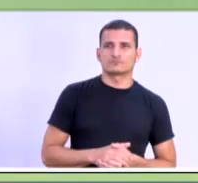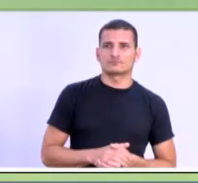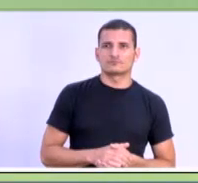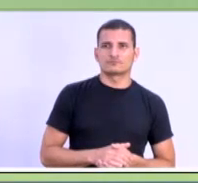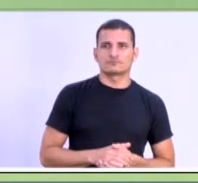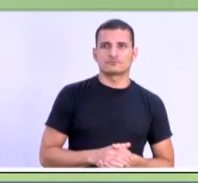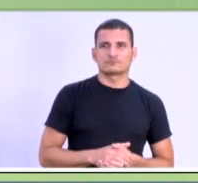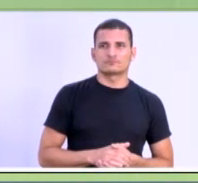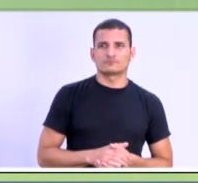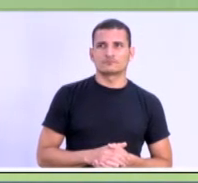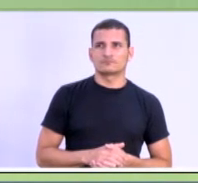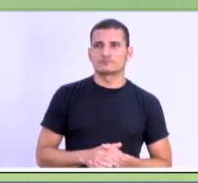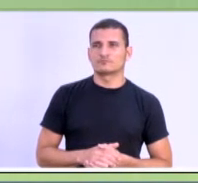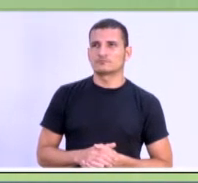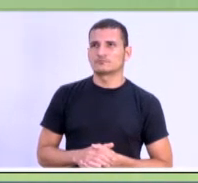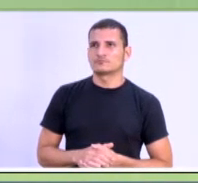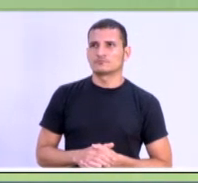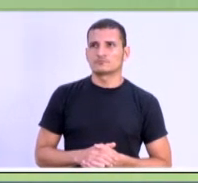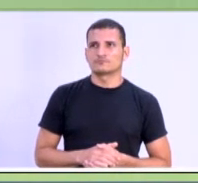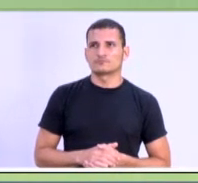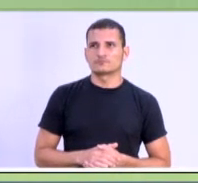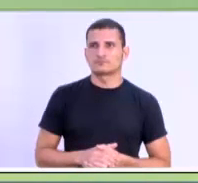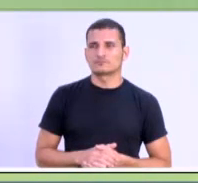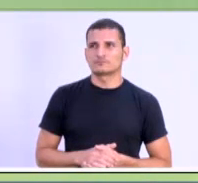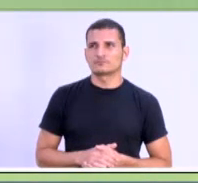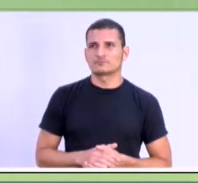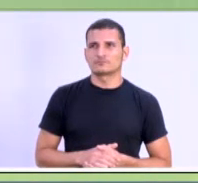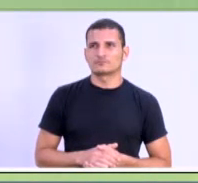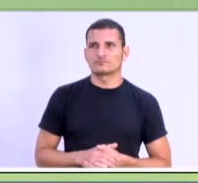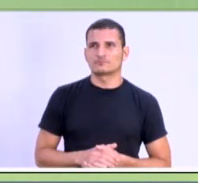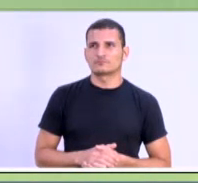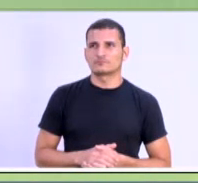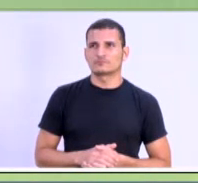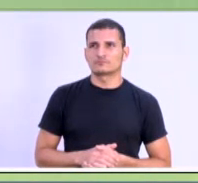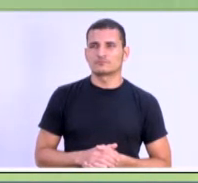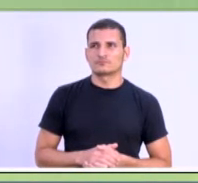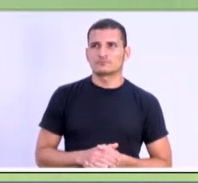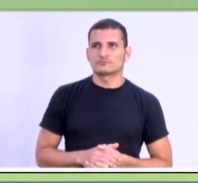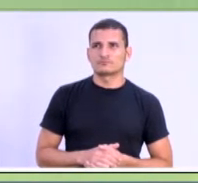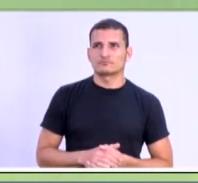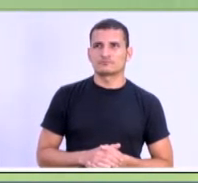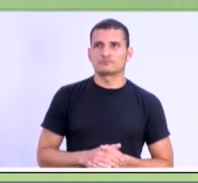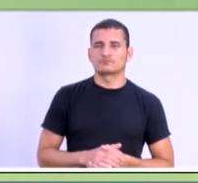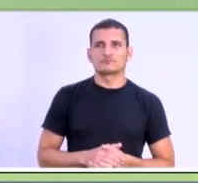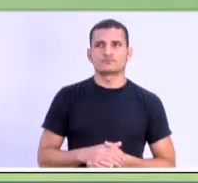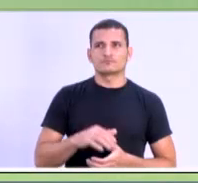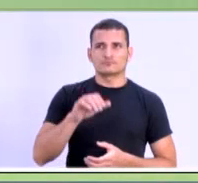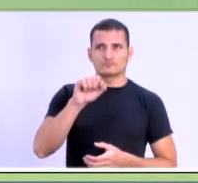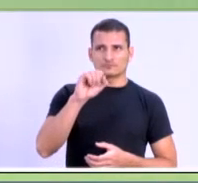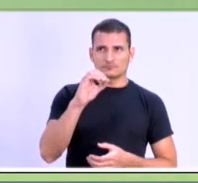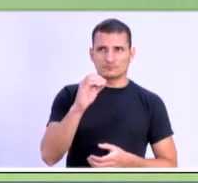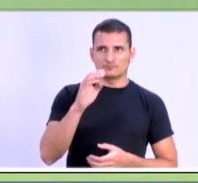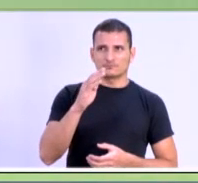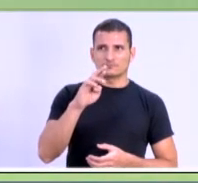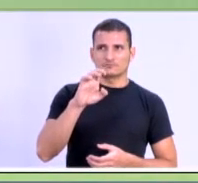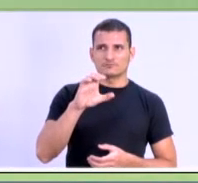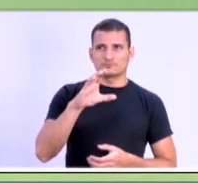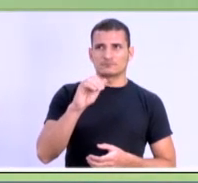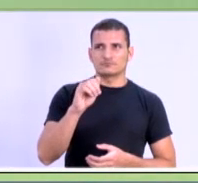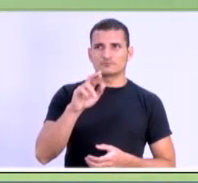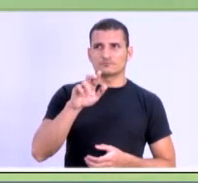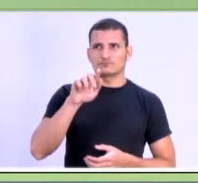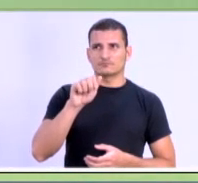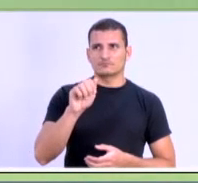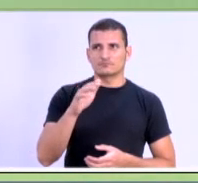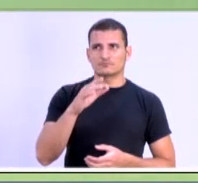E, por fim, para terminar aqui falar dos métodos, né? Nós temos a questão de sobrecarga de métodos. O que é sobrecarga